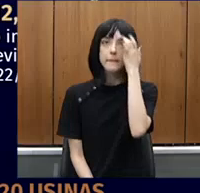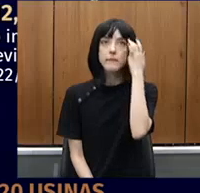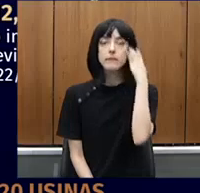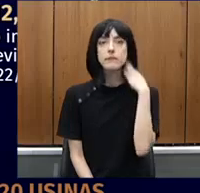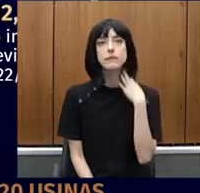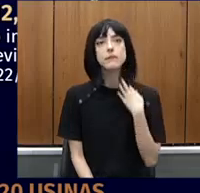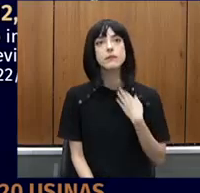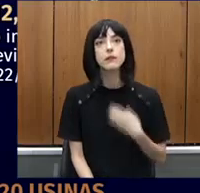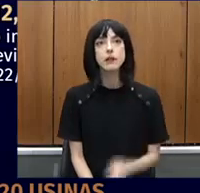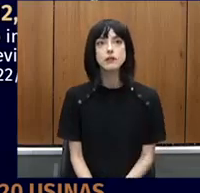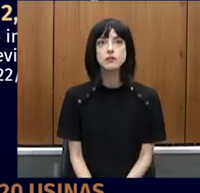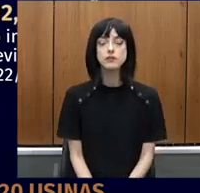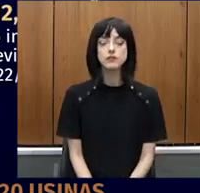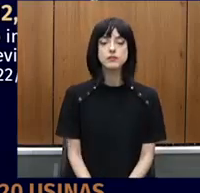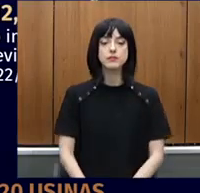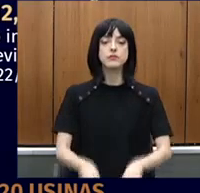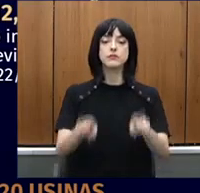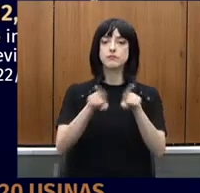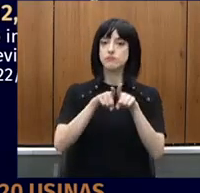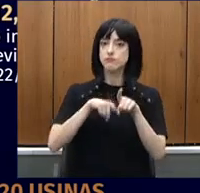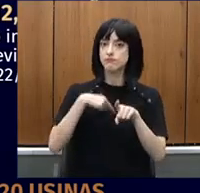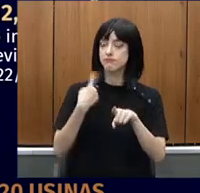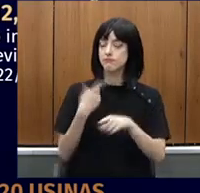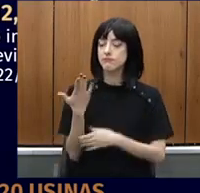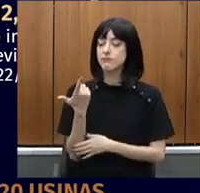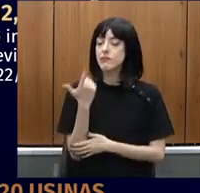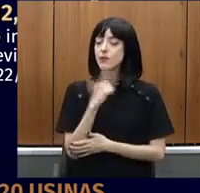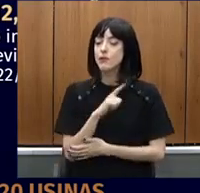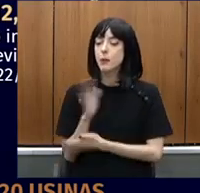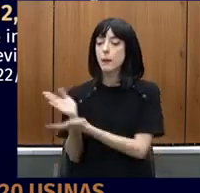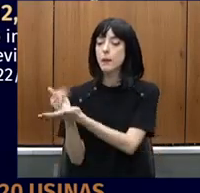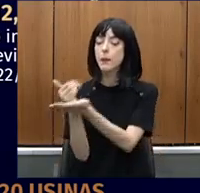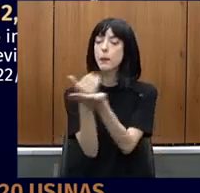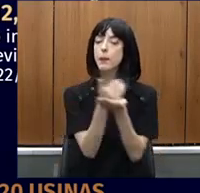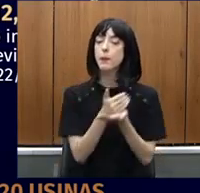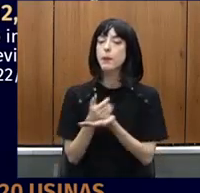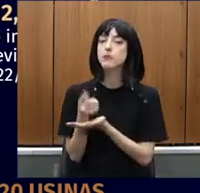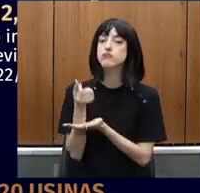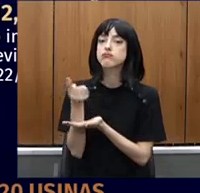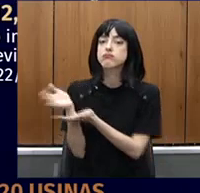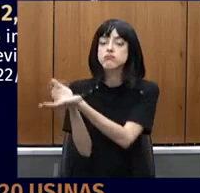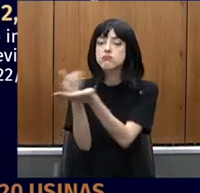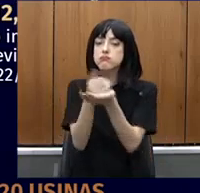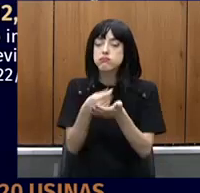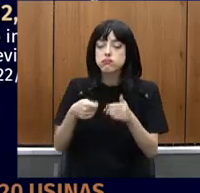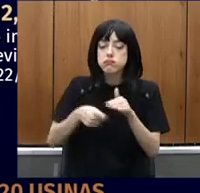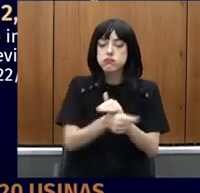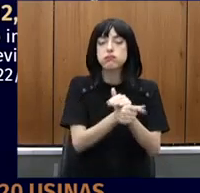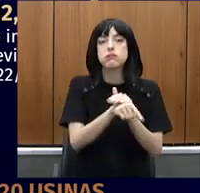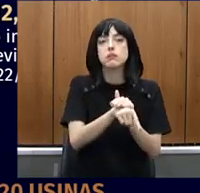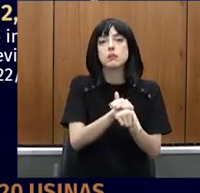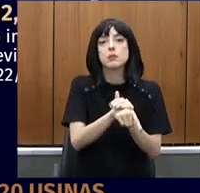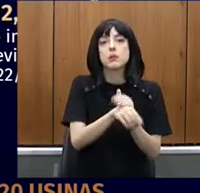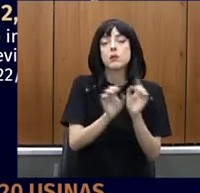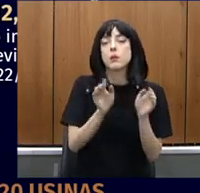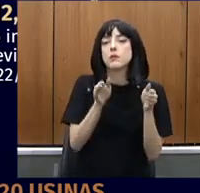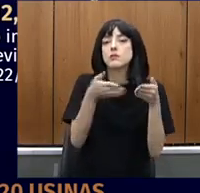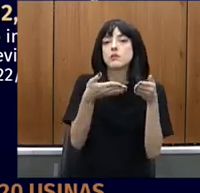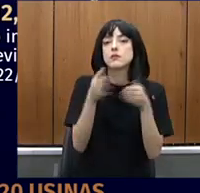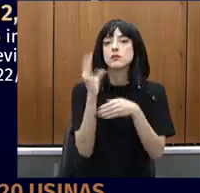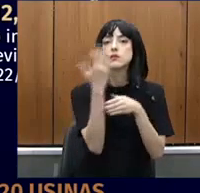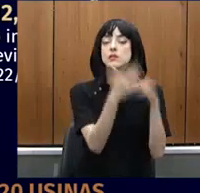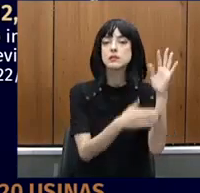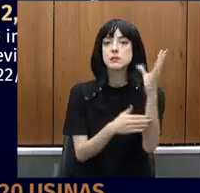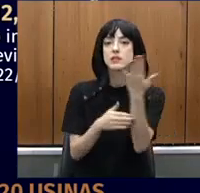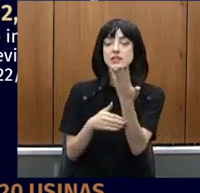alguns recursos direcionados para sustentabilidade estamos buscando alinhar a nossa instituição aí a os objetivos globais de